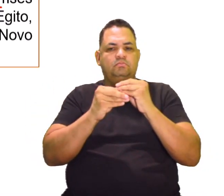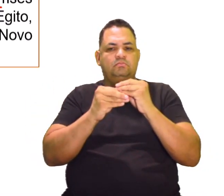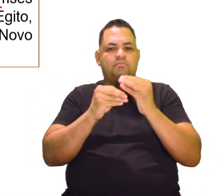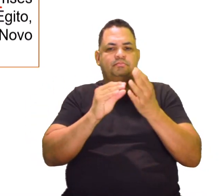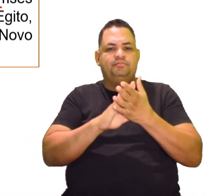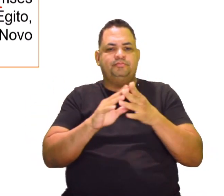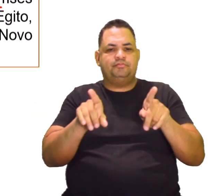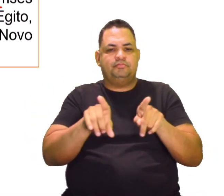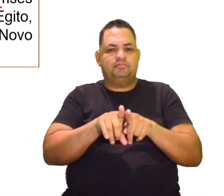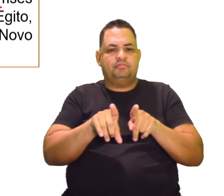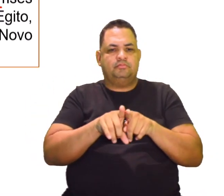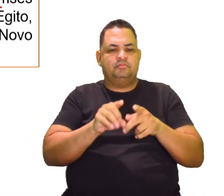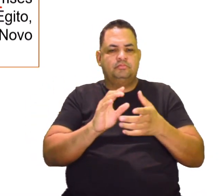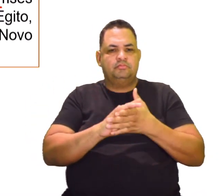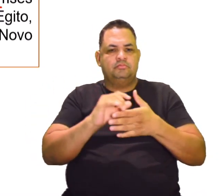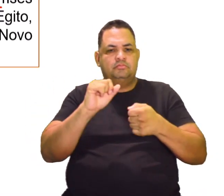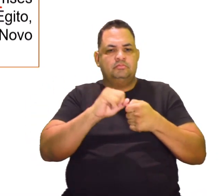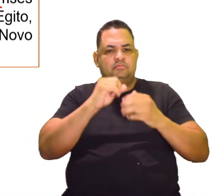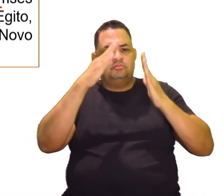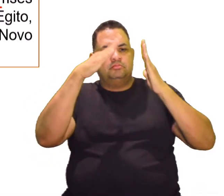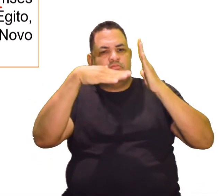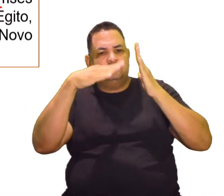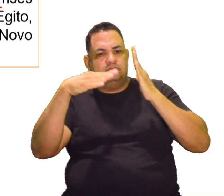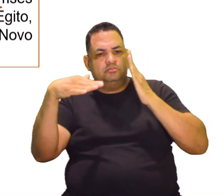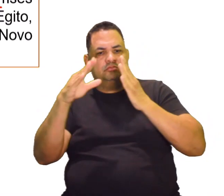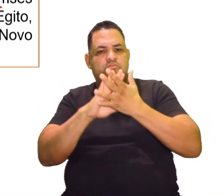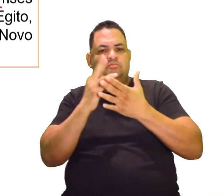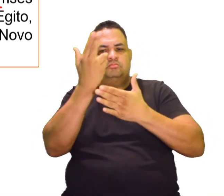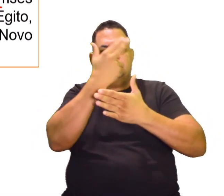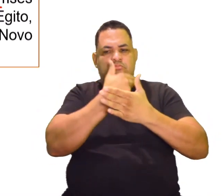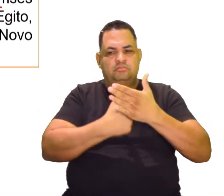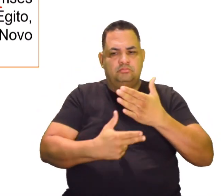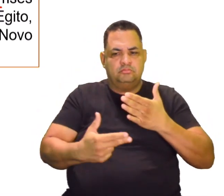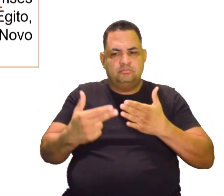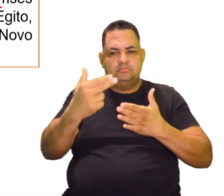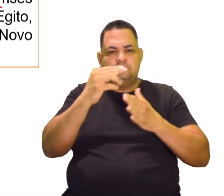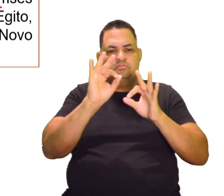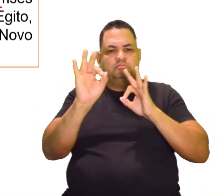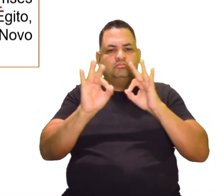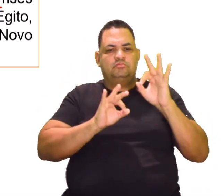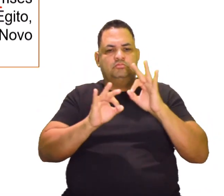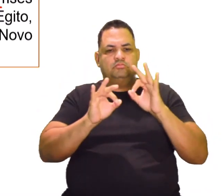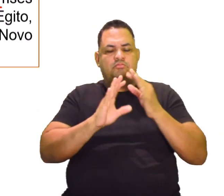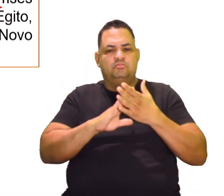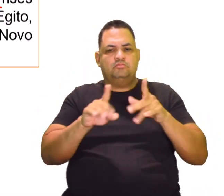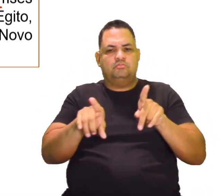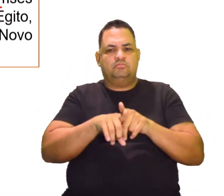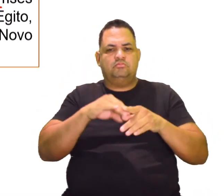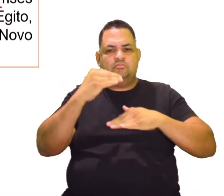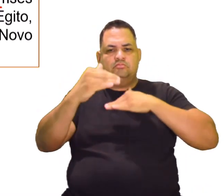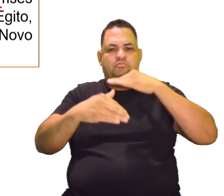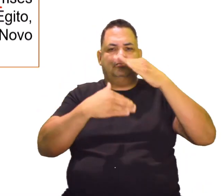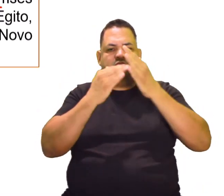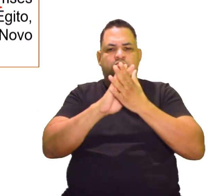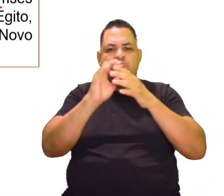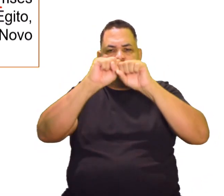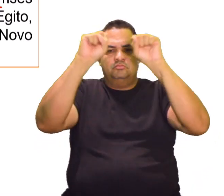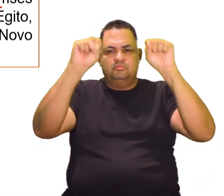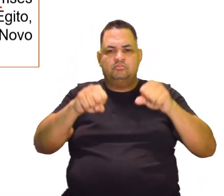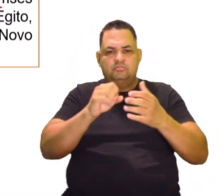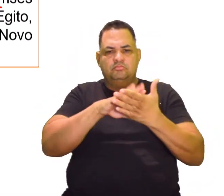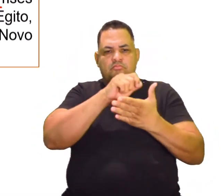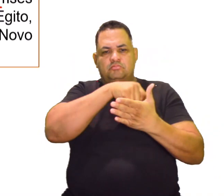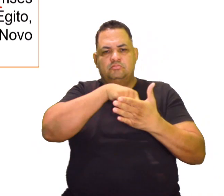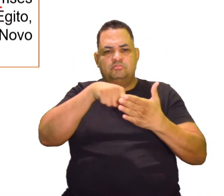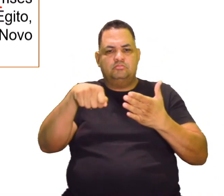mesmo tempo que eles estão ali pintando, desenhando, estavam desenvolvendo um sistema de escrita, que são esses símbolos.